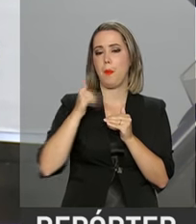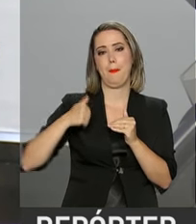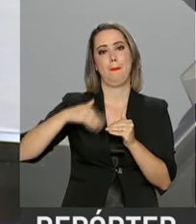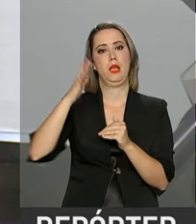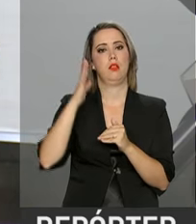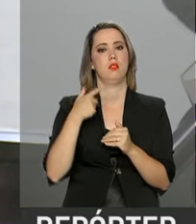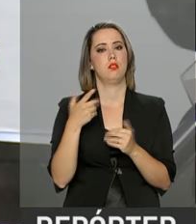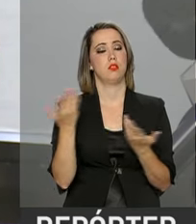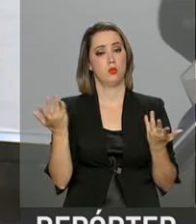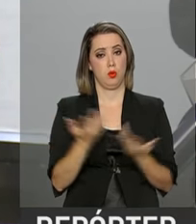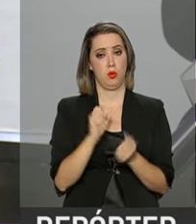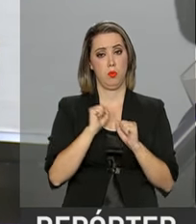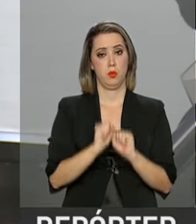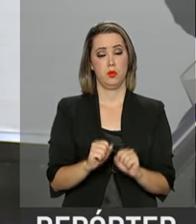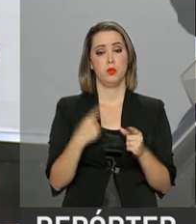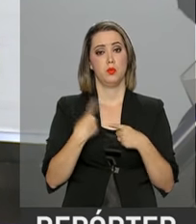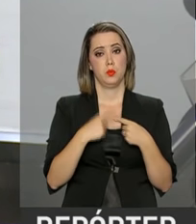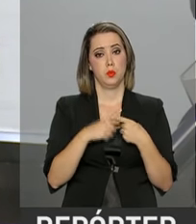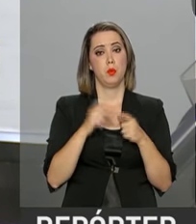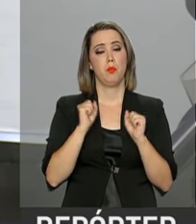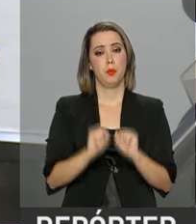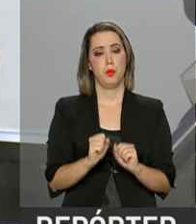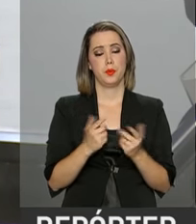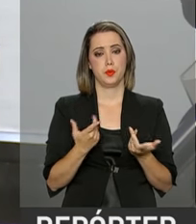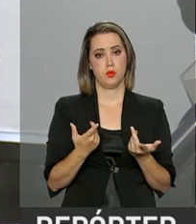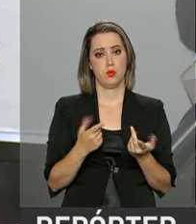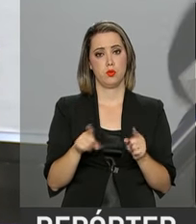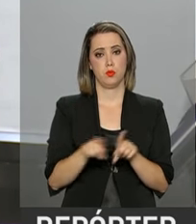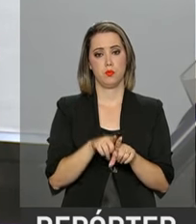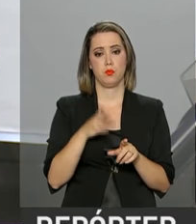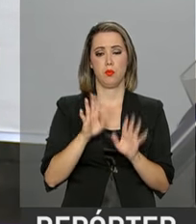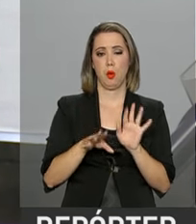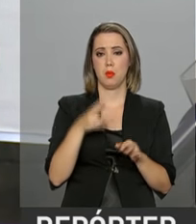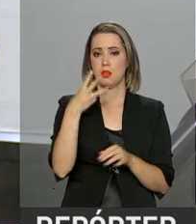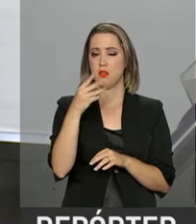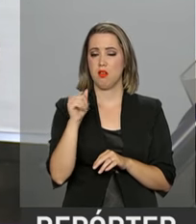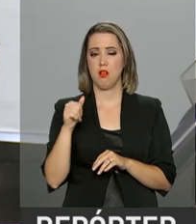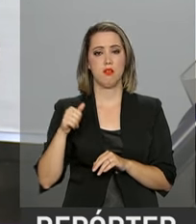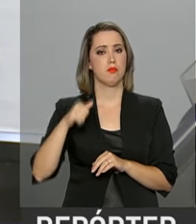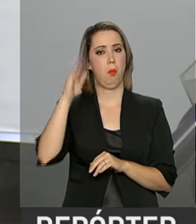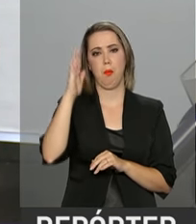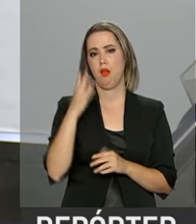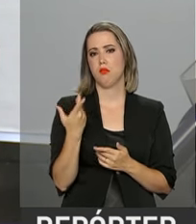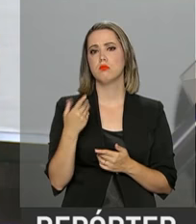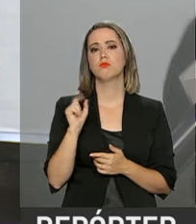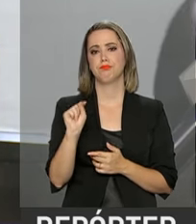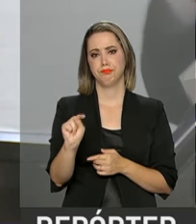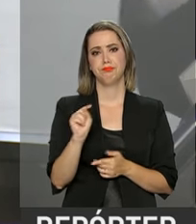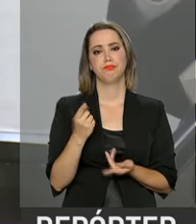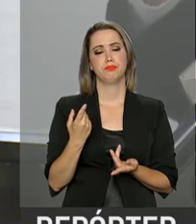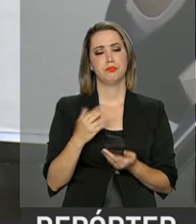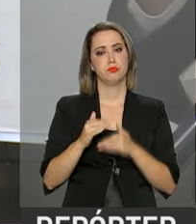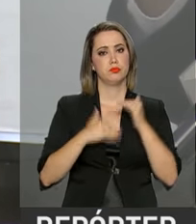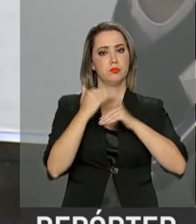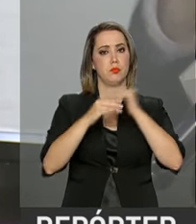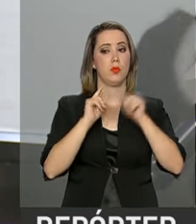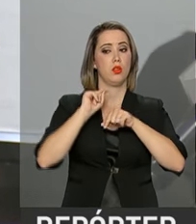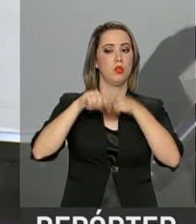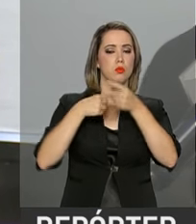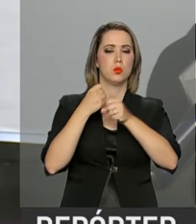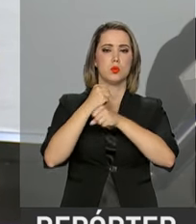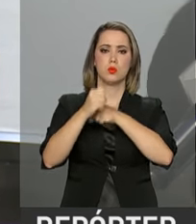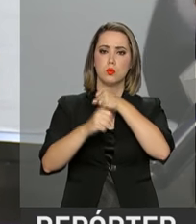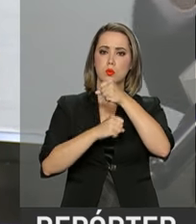do que seria o potencial, porque tem capacidade ociosa, portanto, ao redor de 3 ou mais. E para os anos